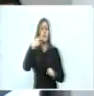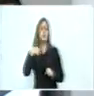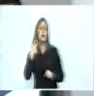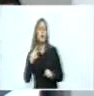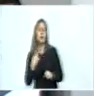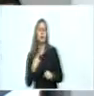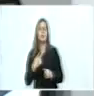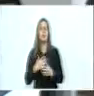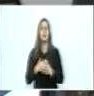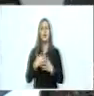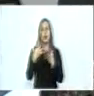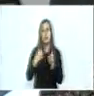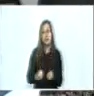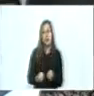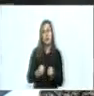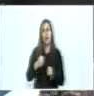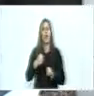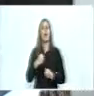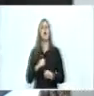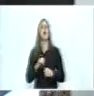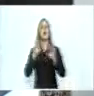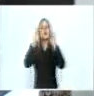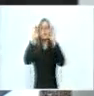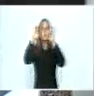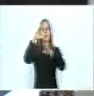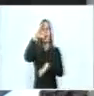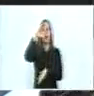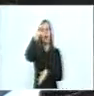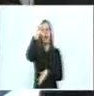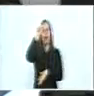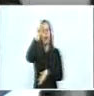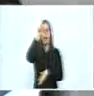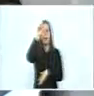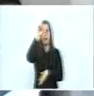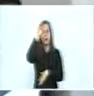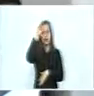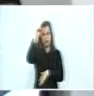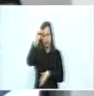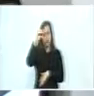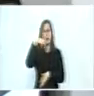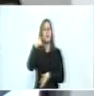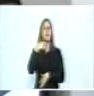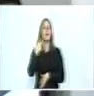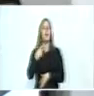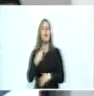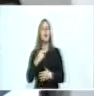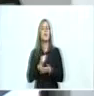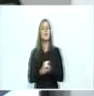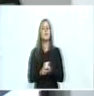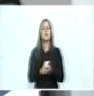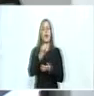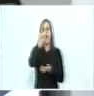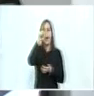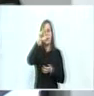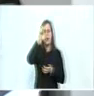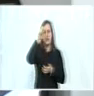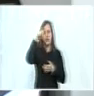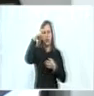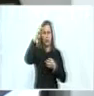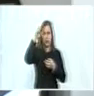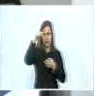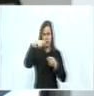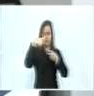em especial aos vereadores Carlitos Alves e Lidson Lenner e Alexandre Valente, que